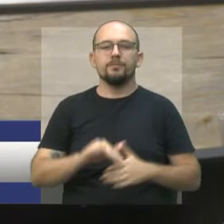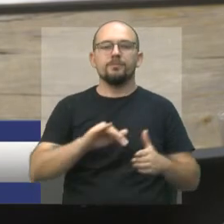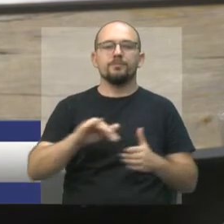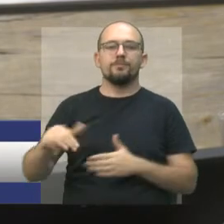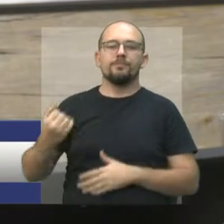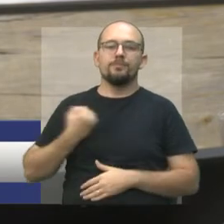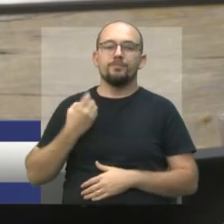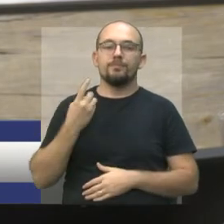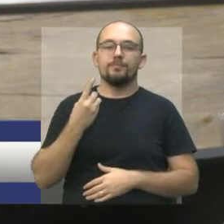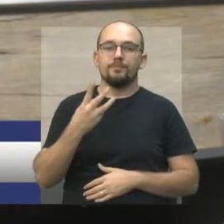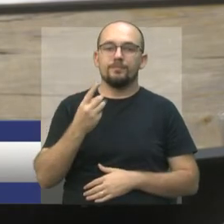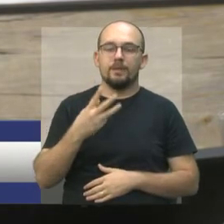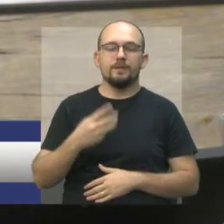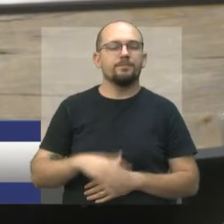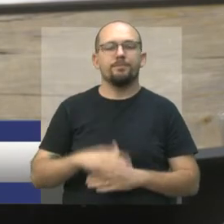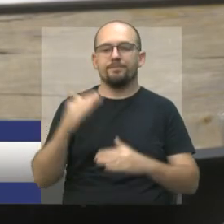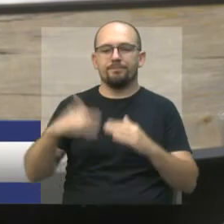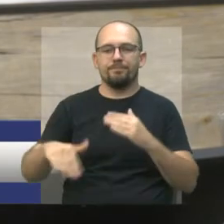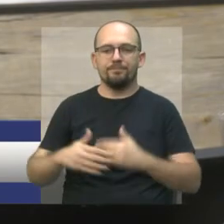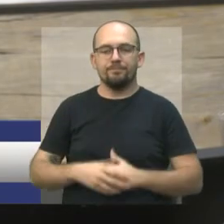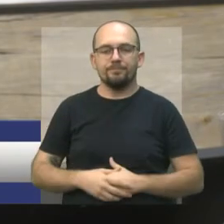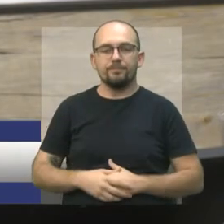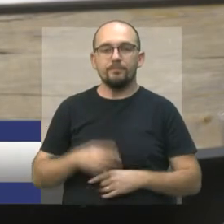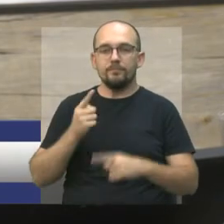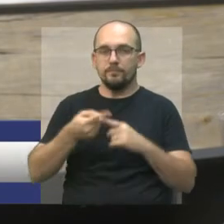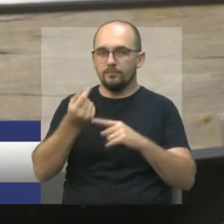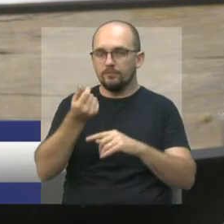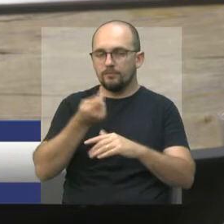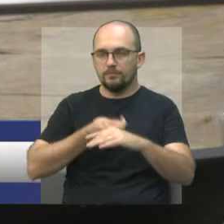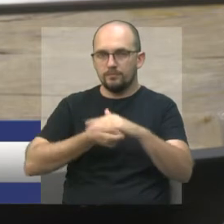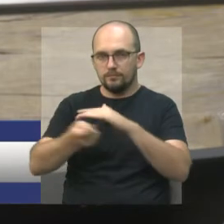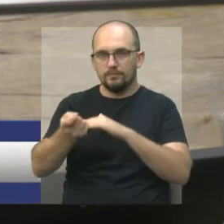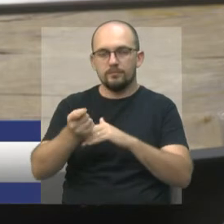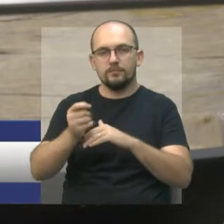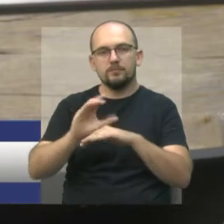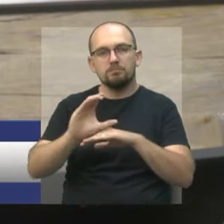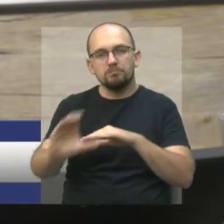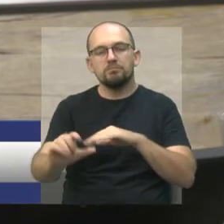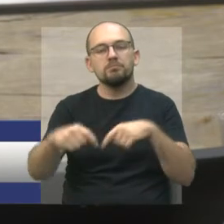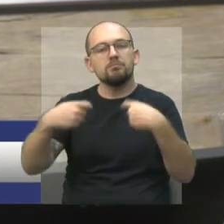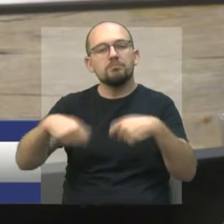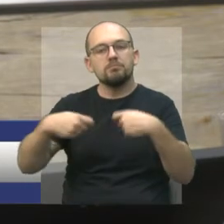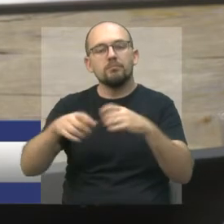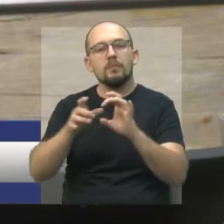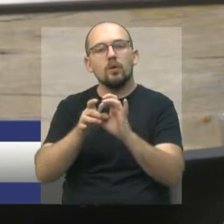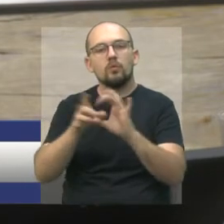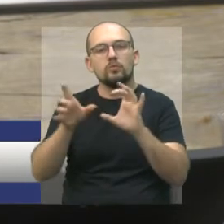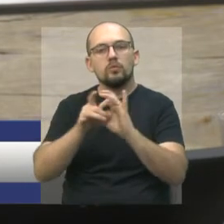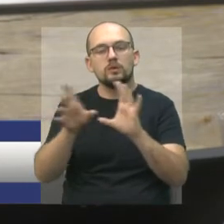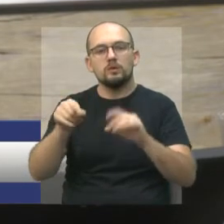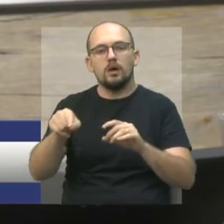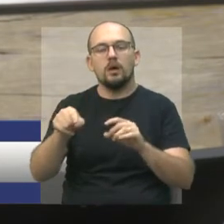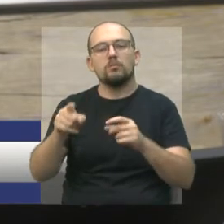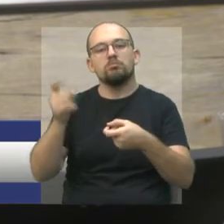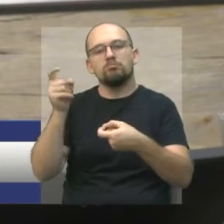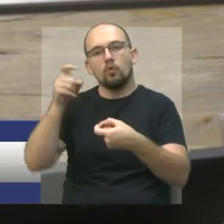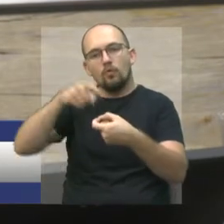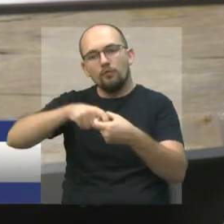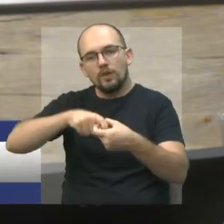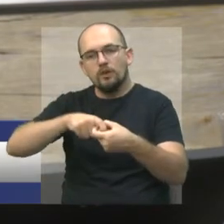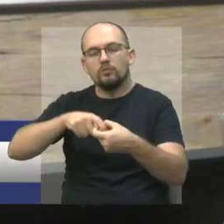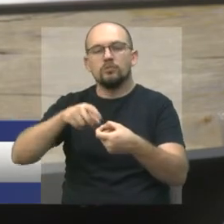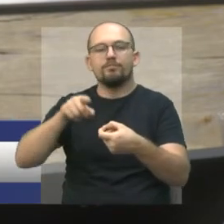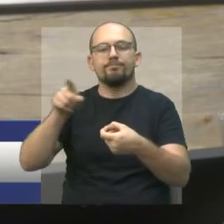contrário. Vez que a destinação de recursos à promoção dos investimentos necessários autorizando a celebrar ou manter convênio